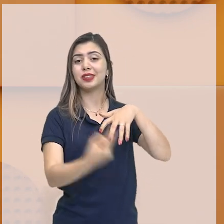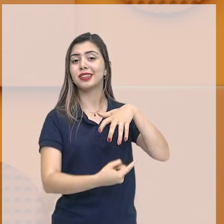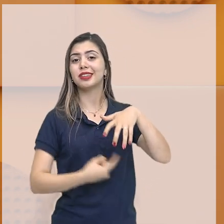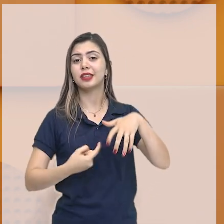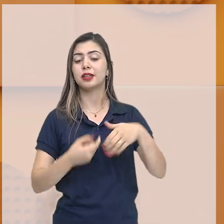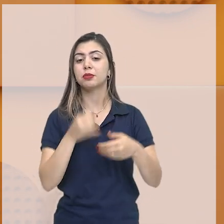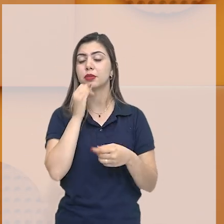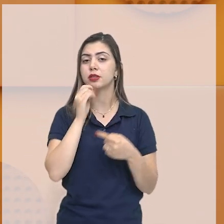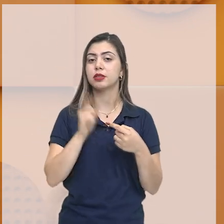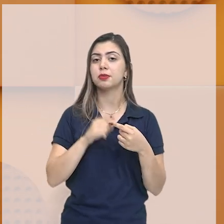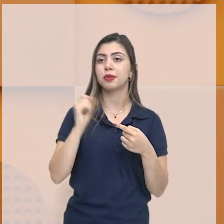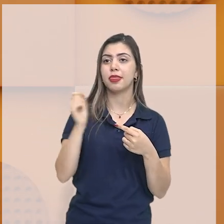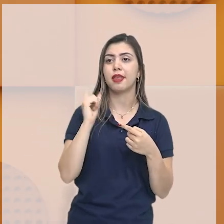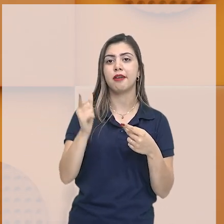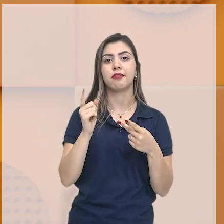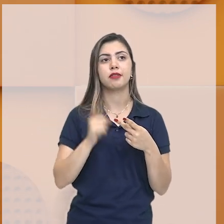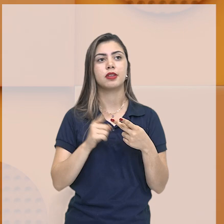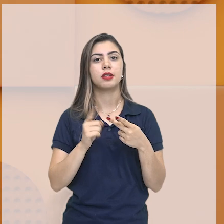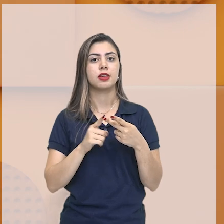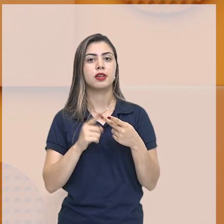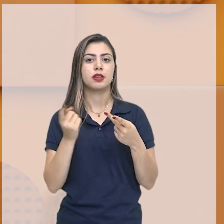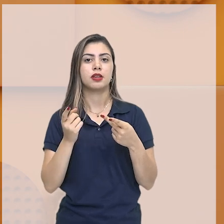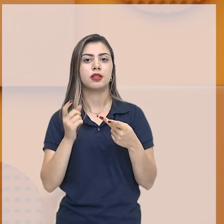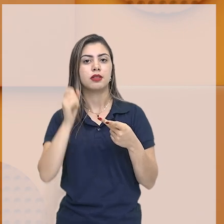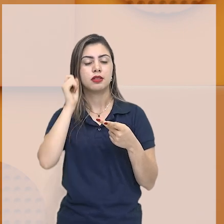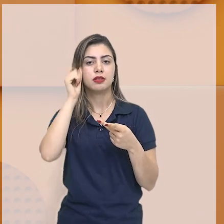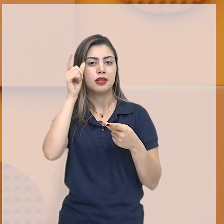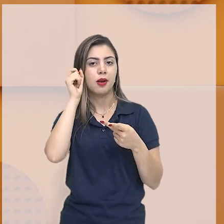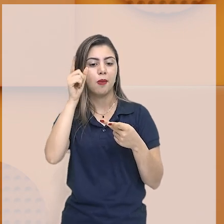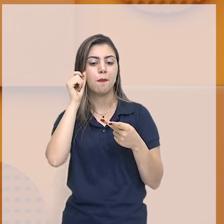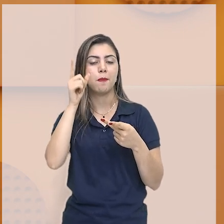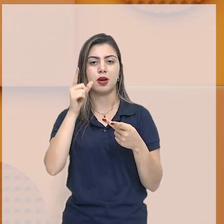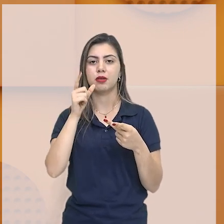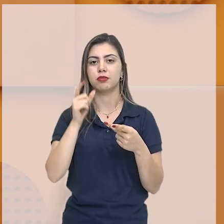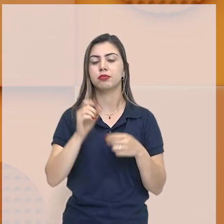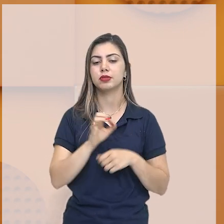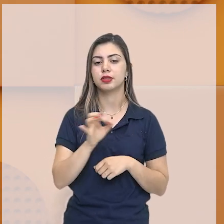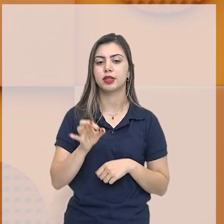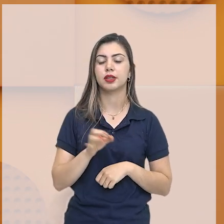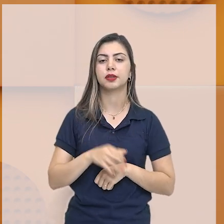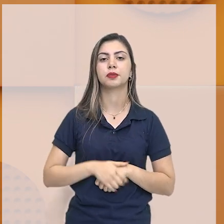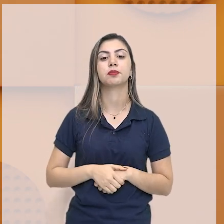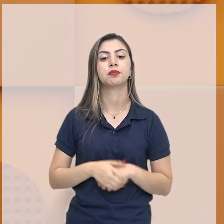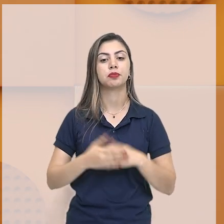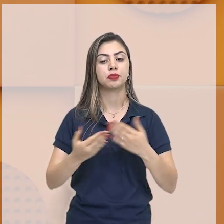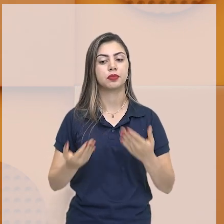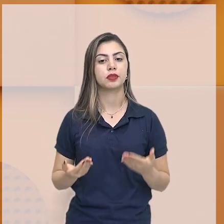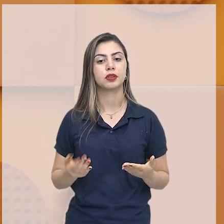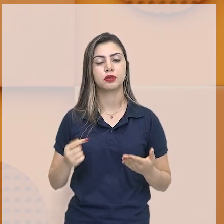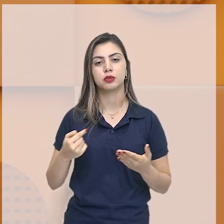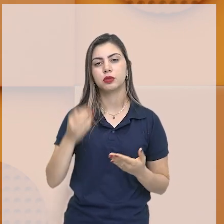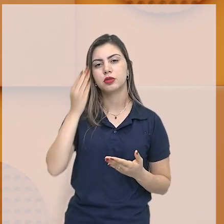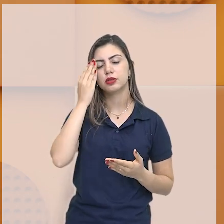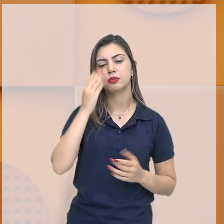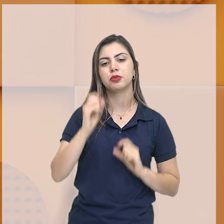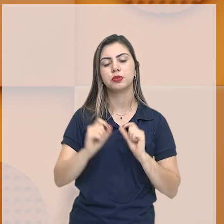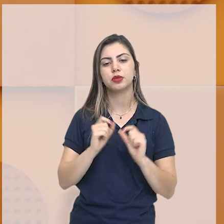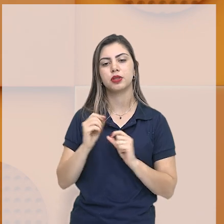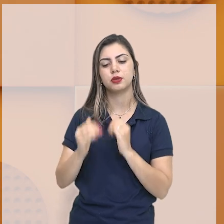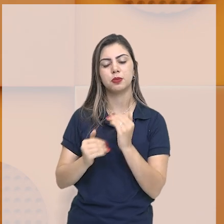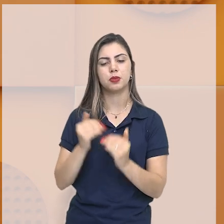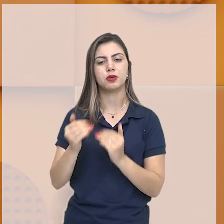né, como o rei Davi, rei Salomão. E dentro de todo, né, esse